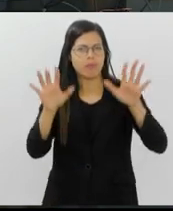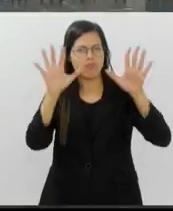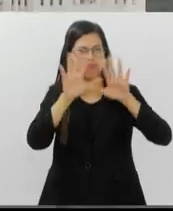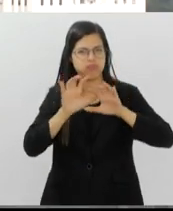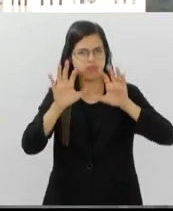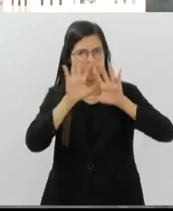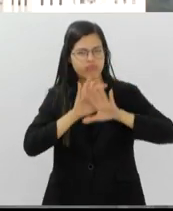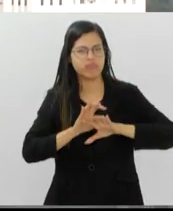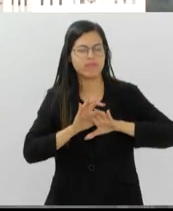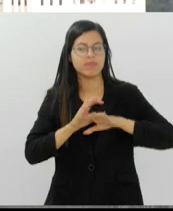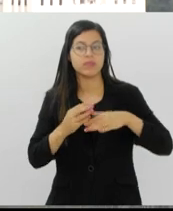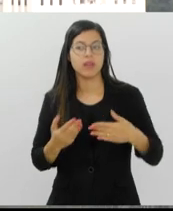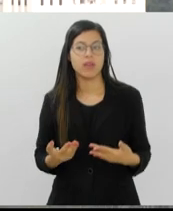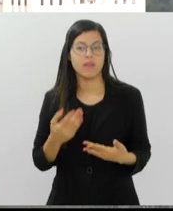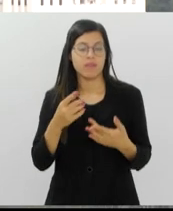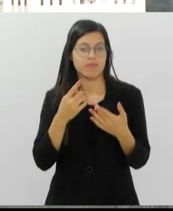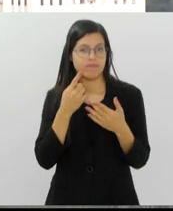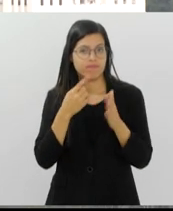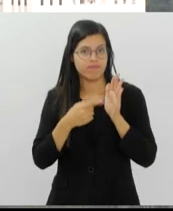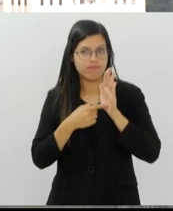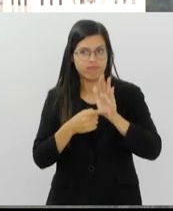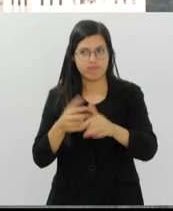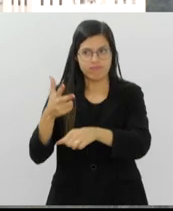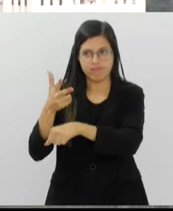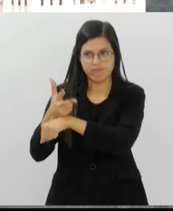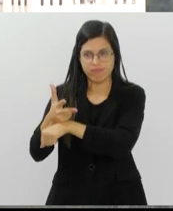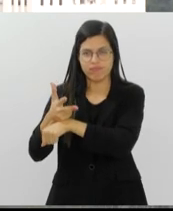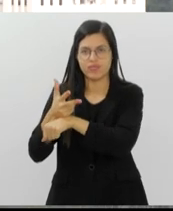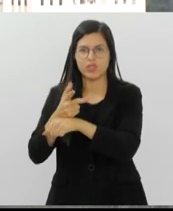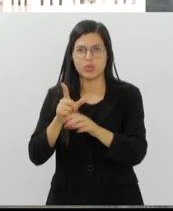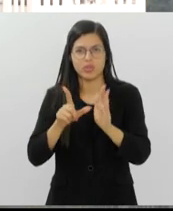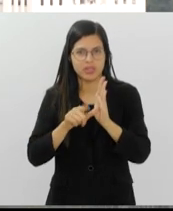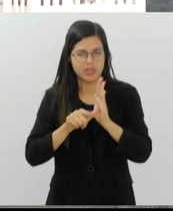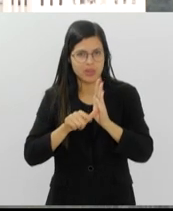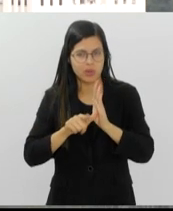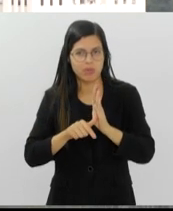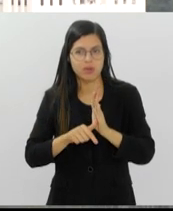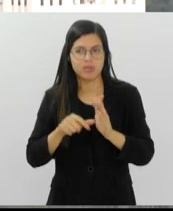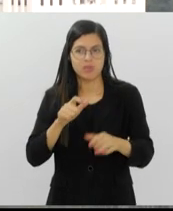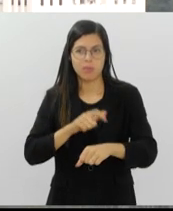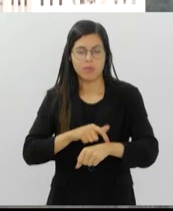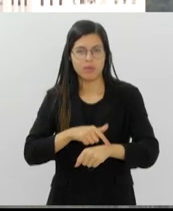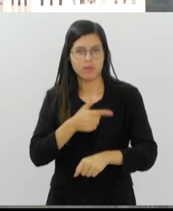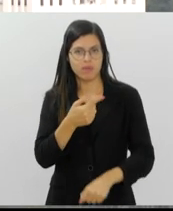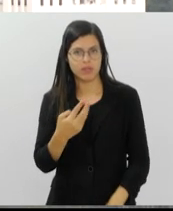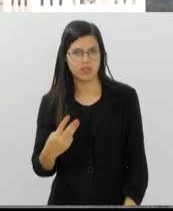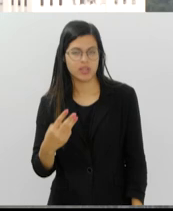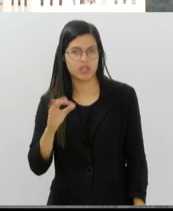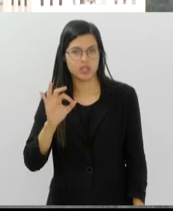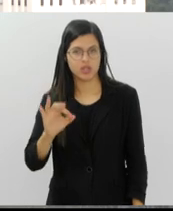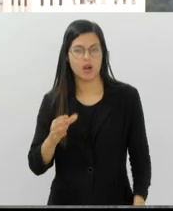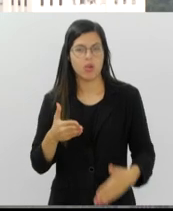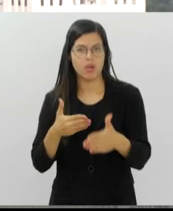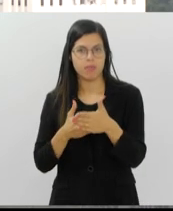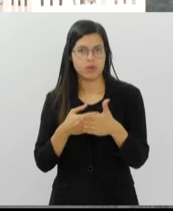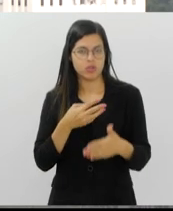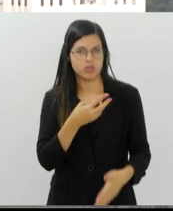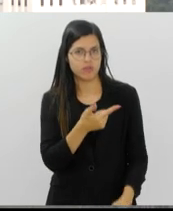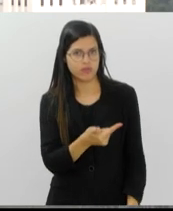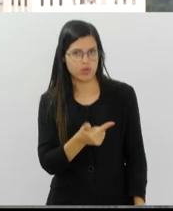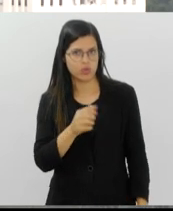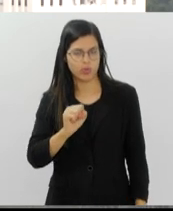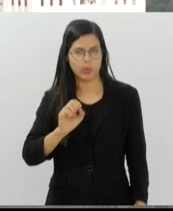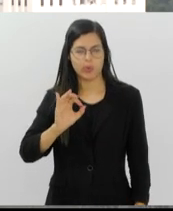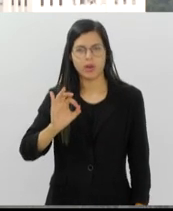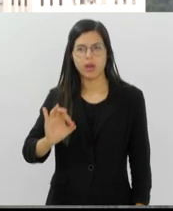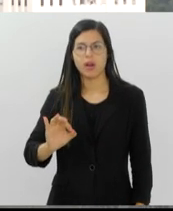manhã nublada. Você vê imagens aí da Central do Brasil. Nesse momento faz 23 graus, a máxima prevista para hoje é de 28 graus e